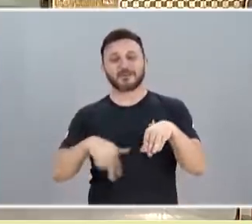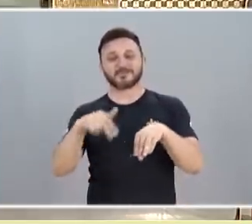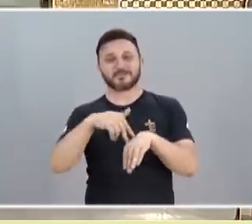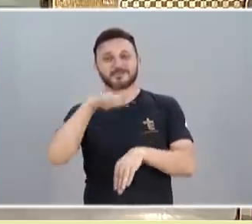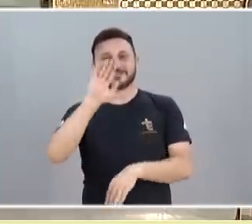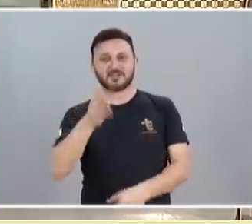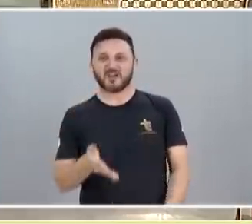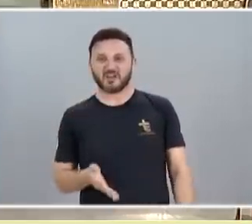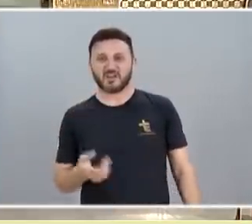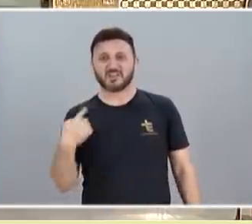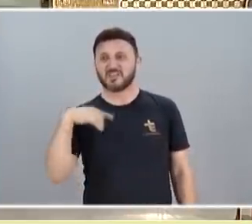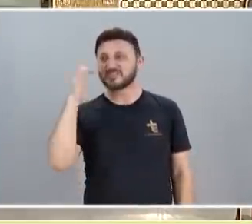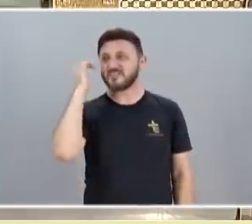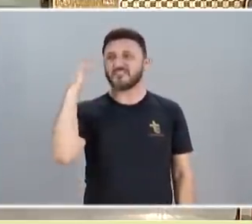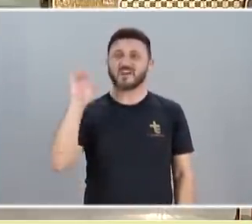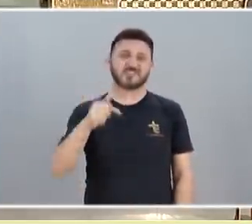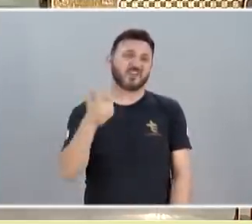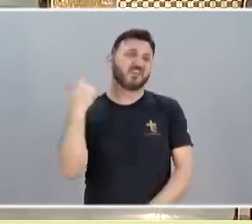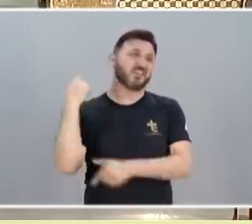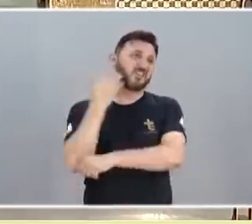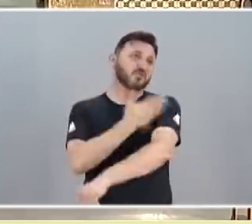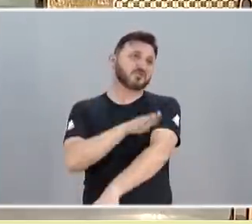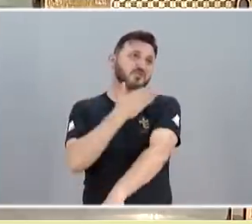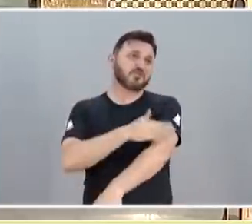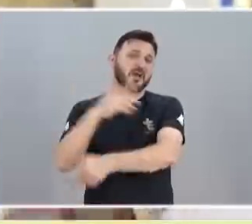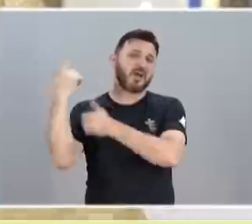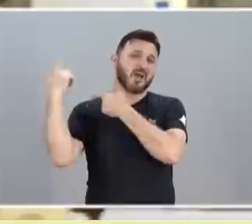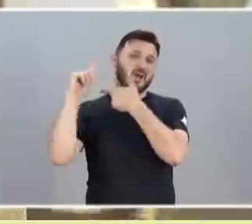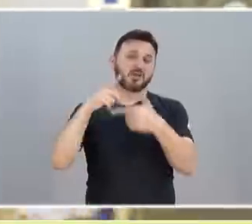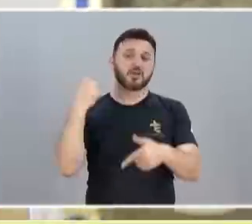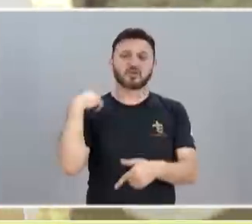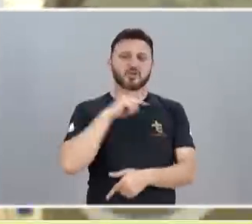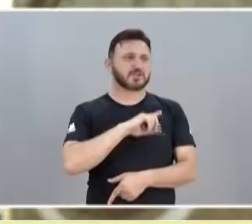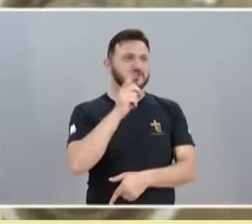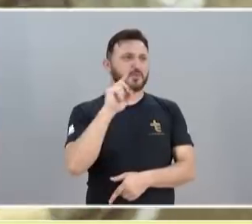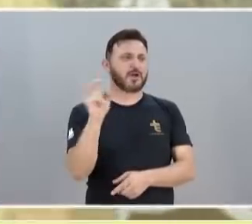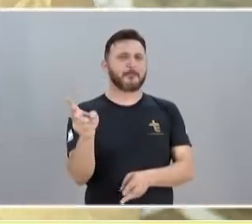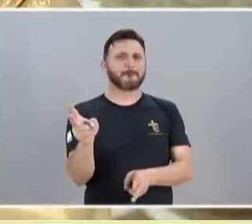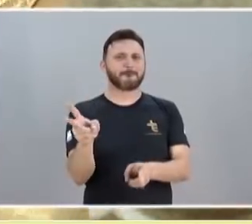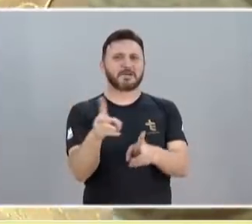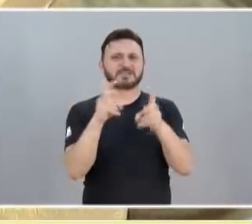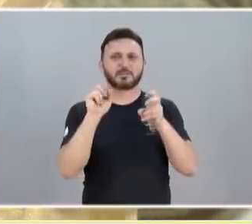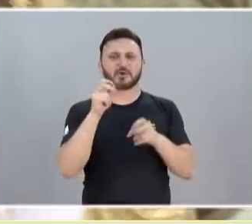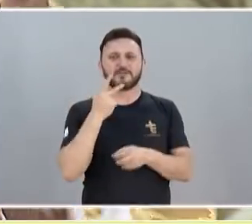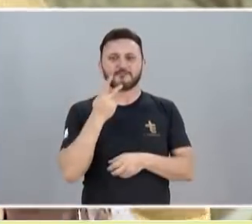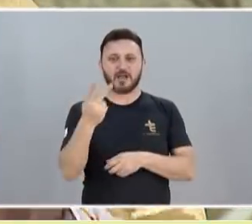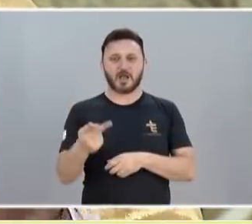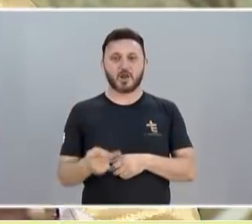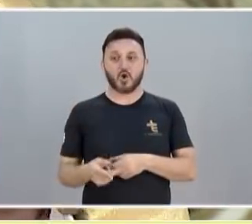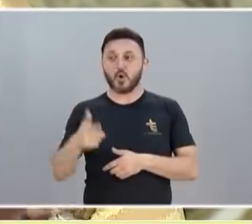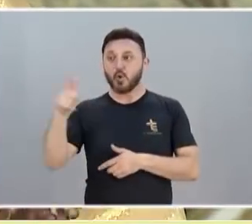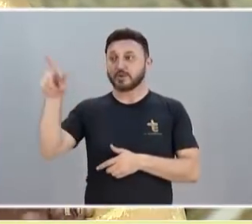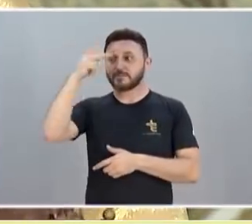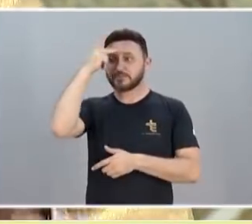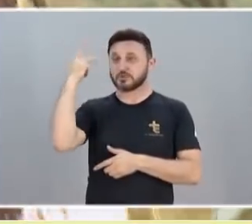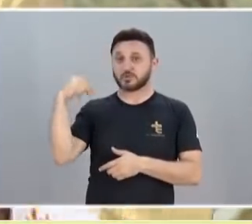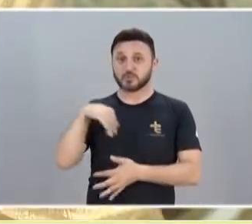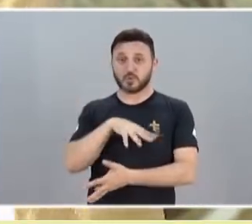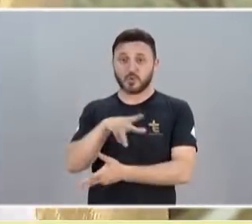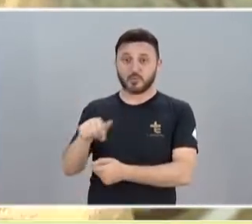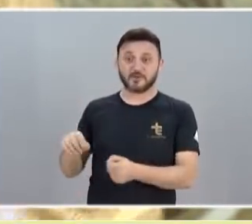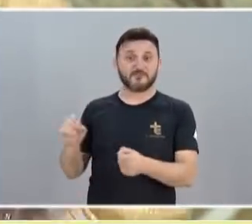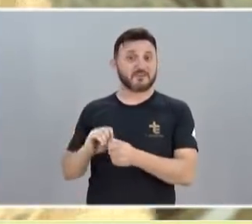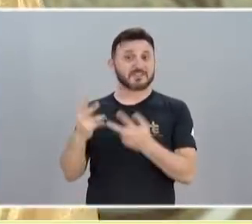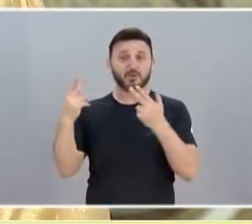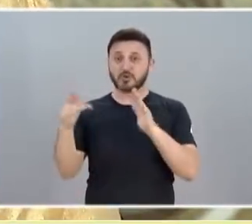É, para nós é uma coisa assim meio, a gente não percebe o que nós estamos falando. Nenhum outro ser humano